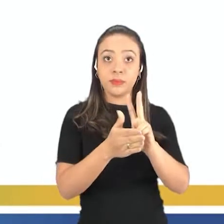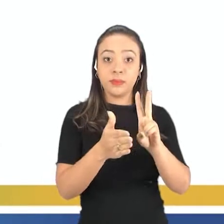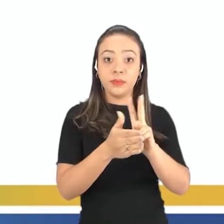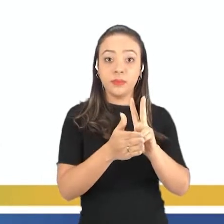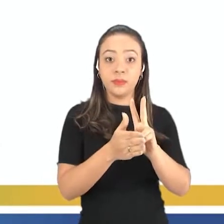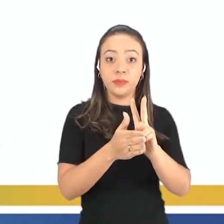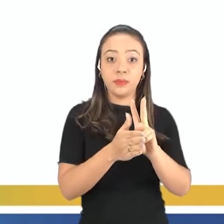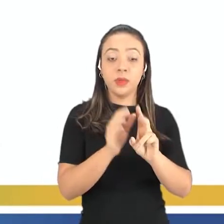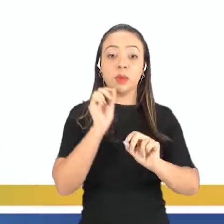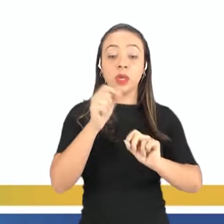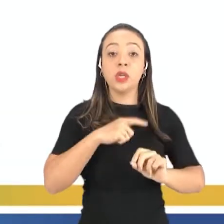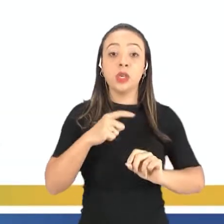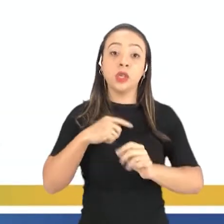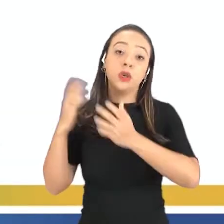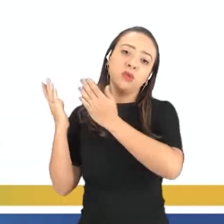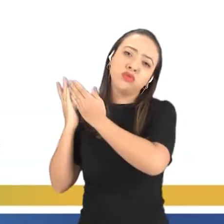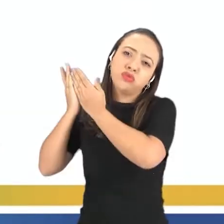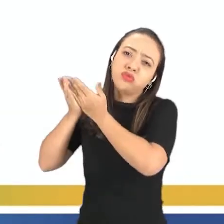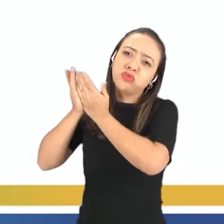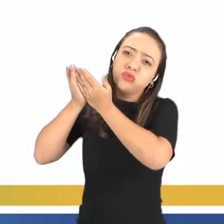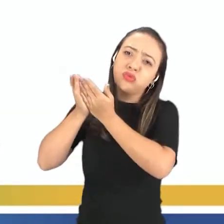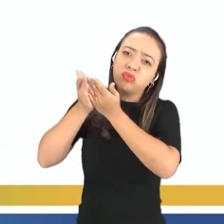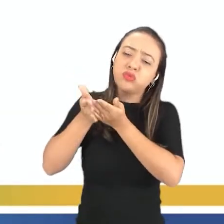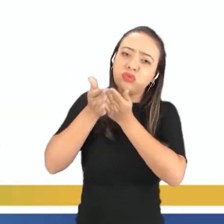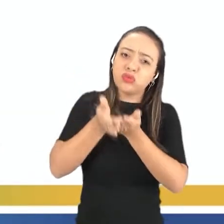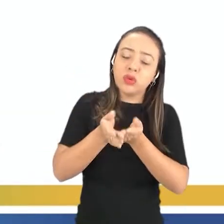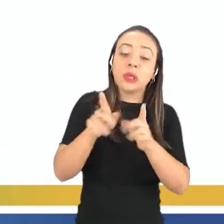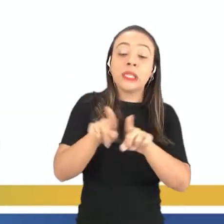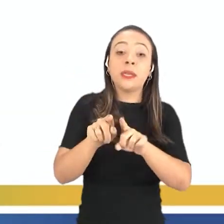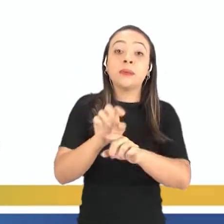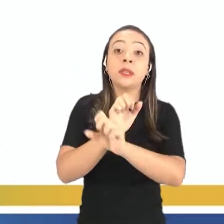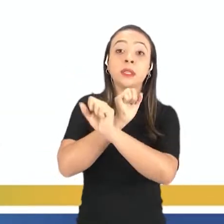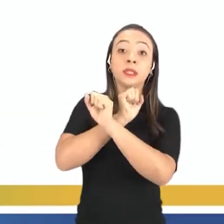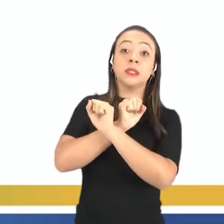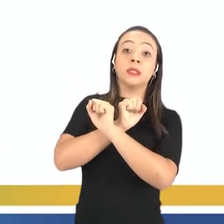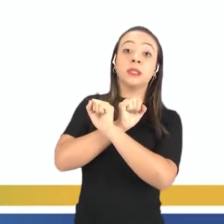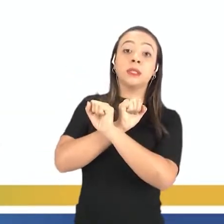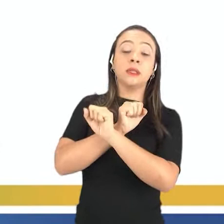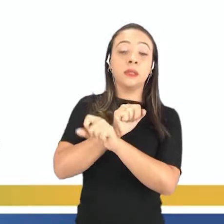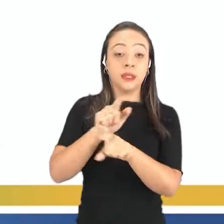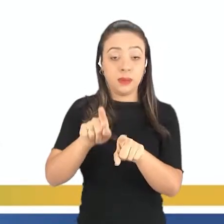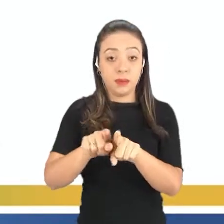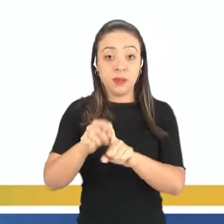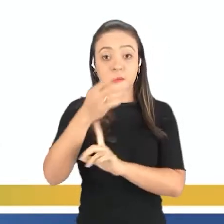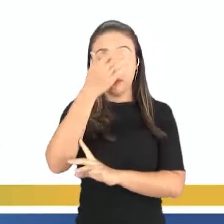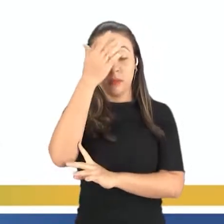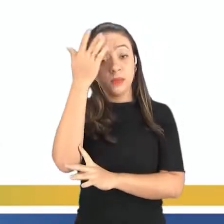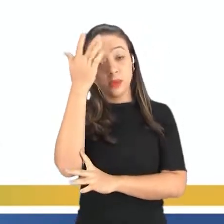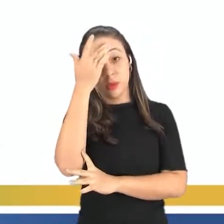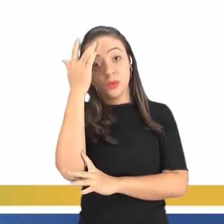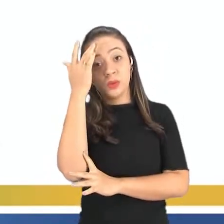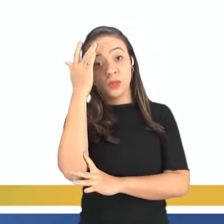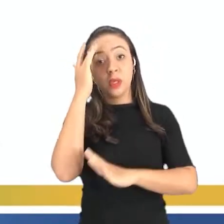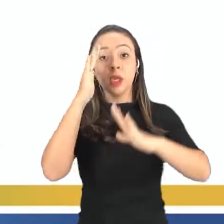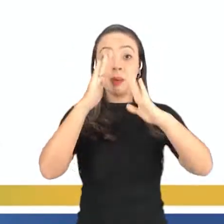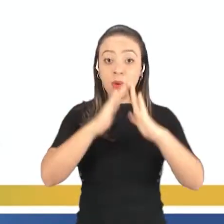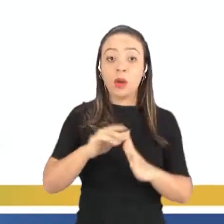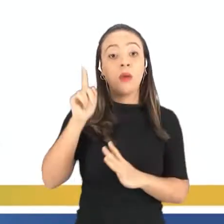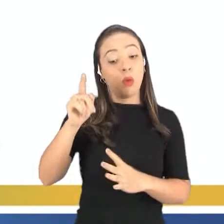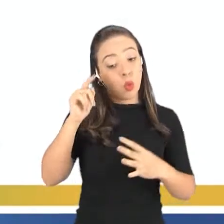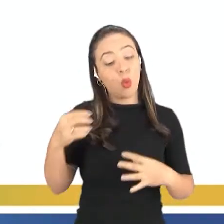respectivamente por colonizadores portugueses, escravos e pelos nativos que habitavam o chamado Novo